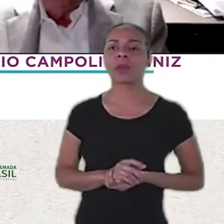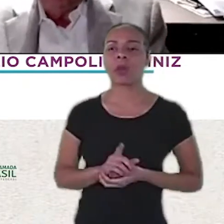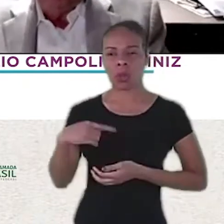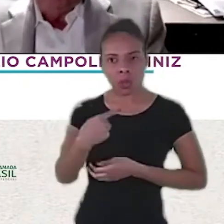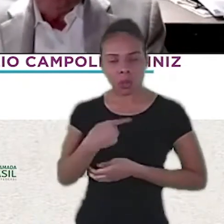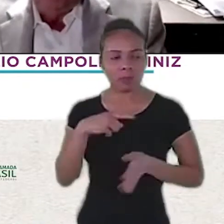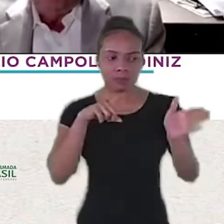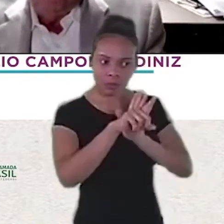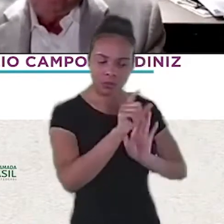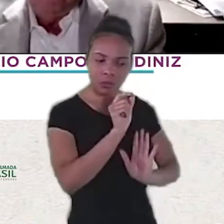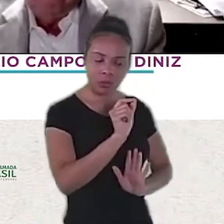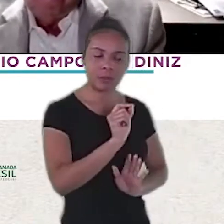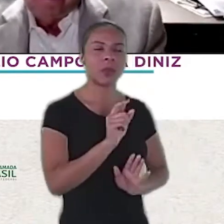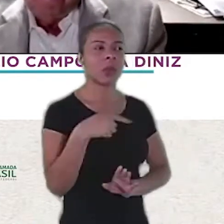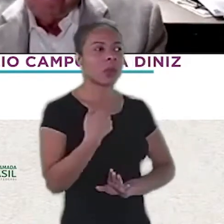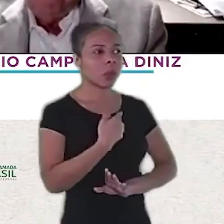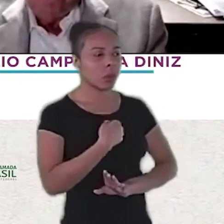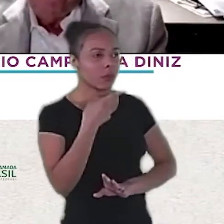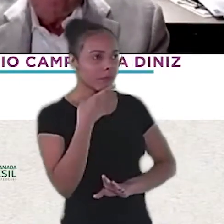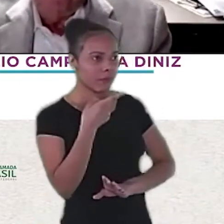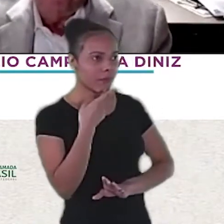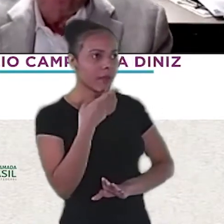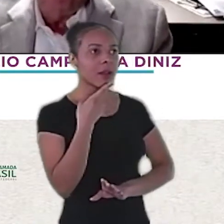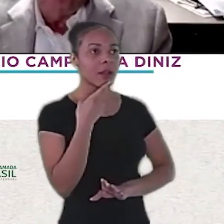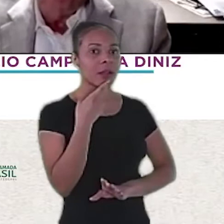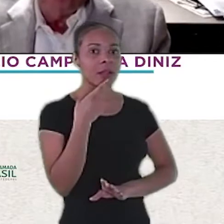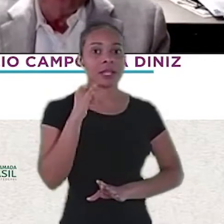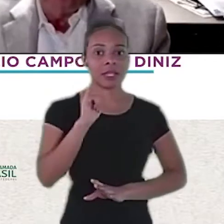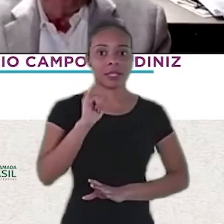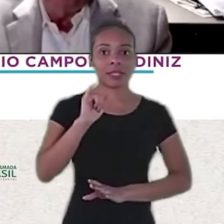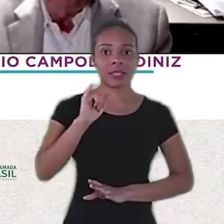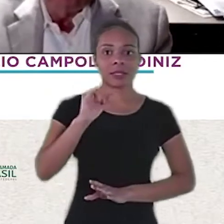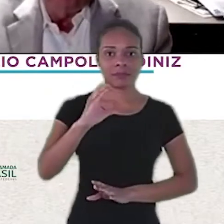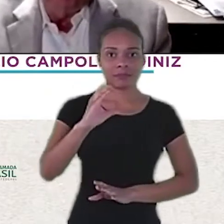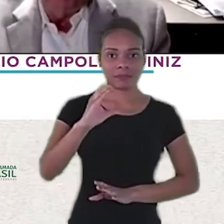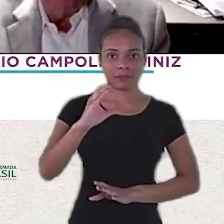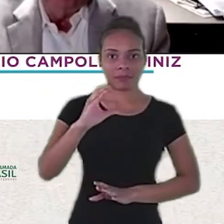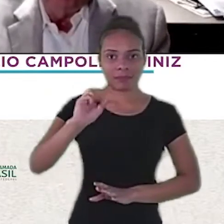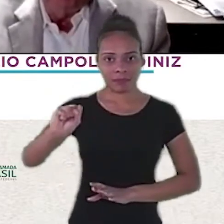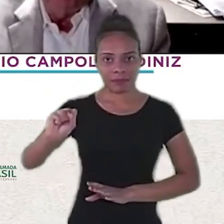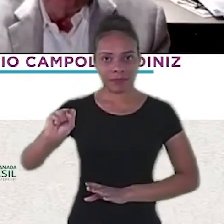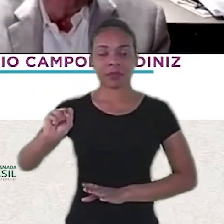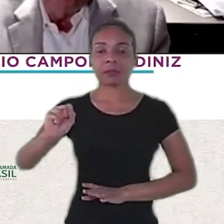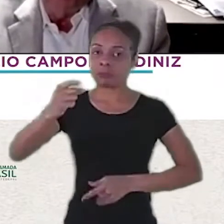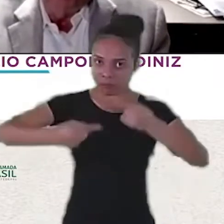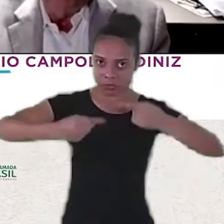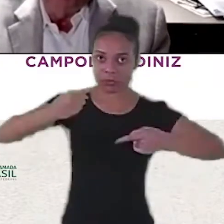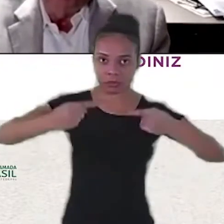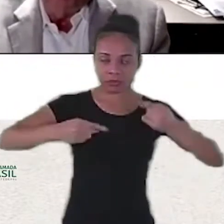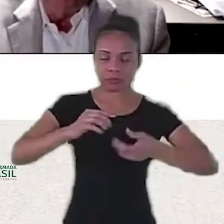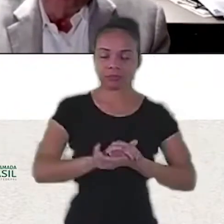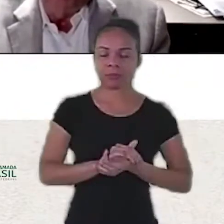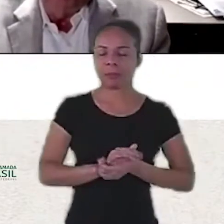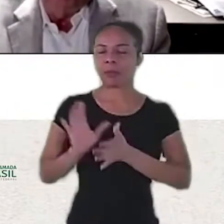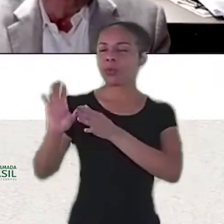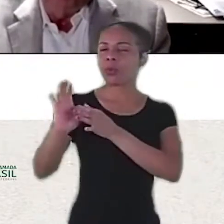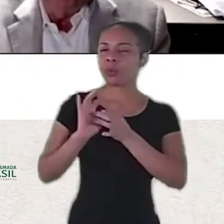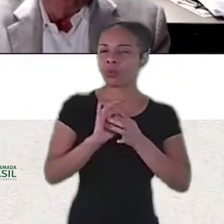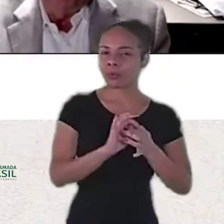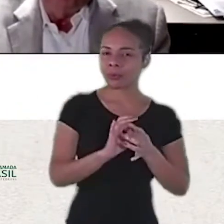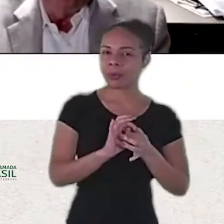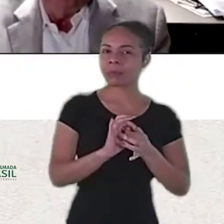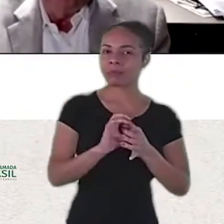o ICS é a política. No contexto da escrita deste livro, como podemos